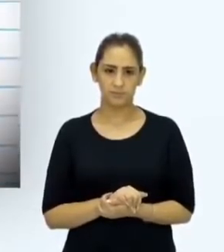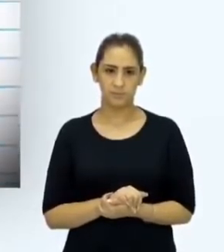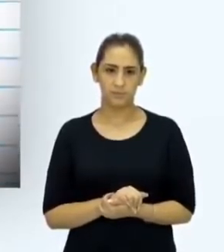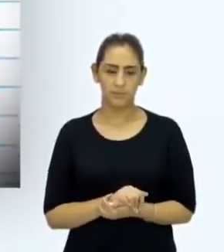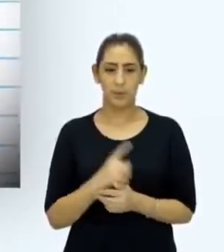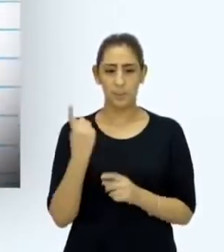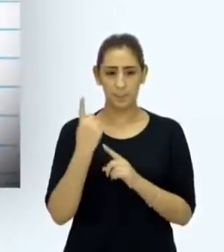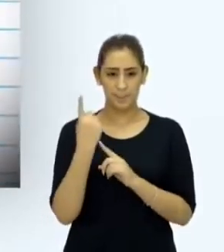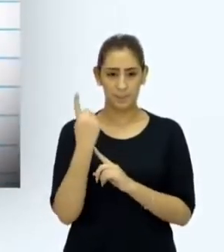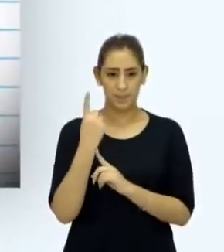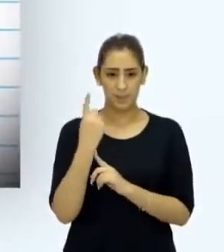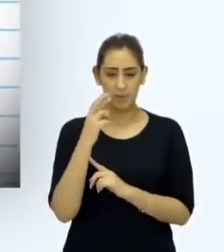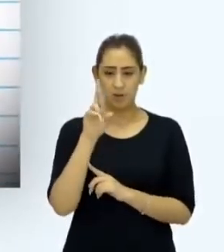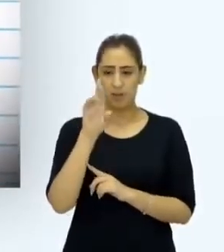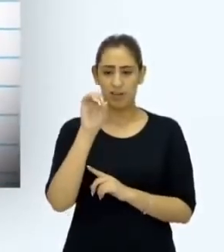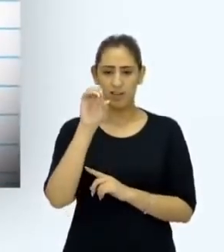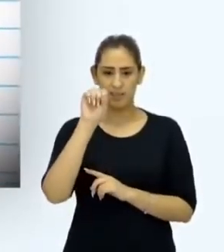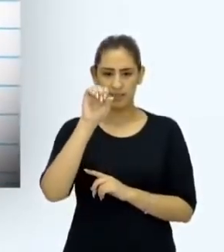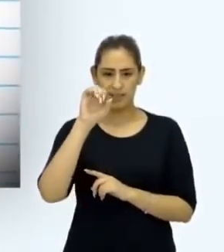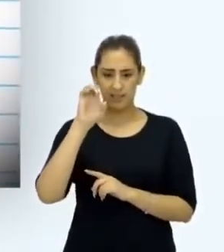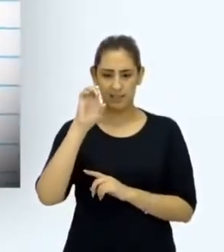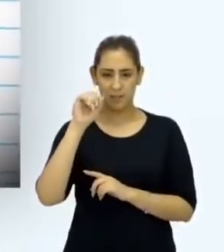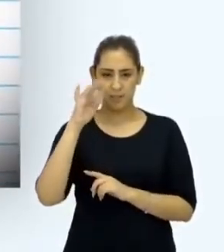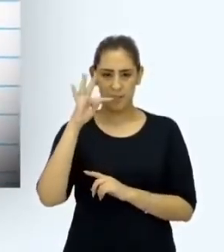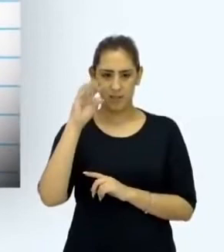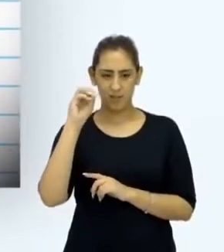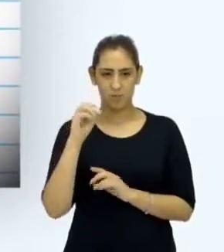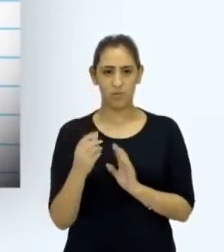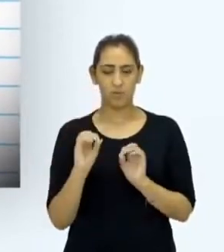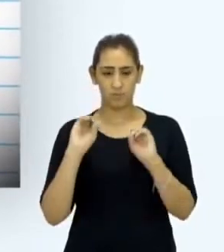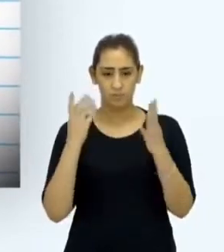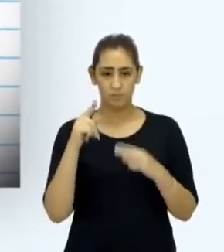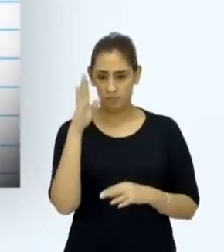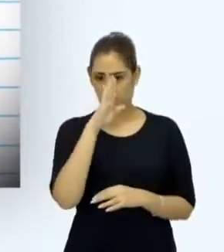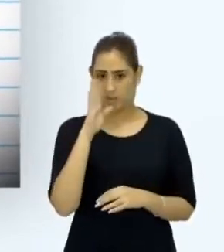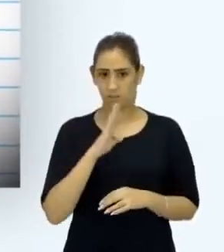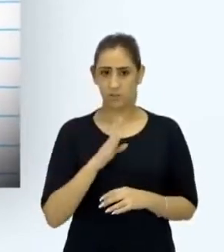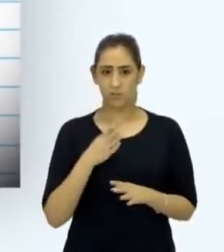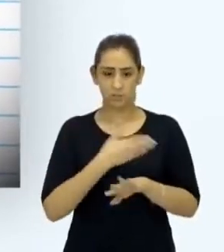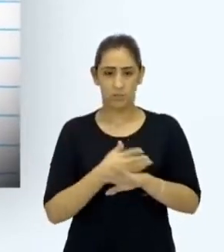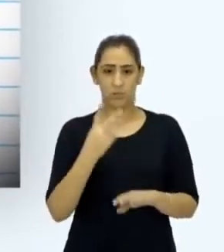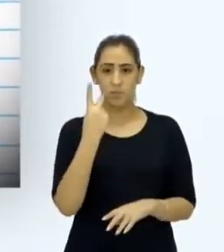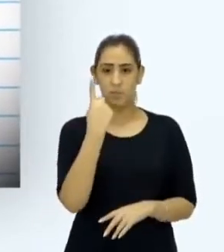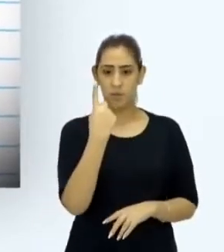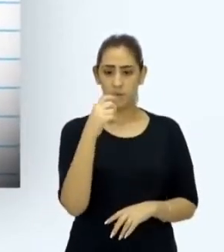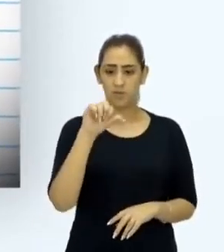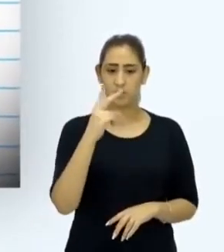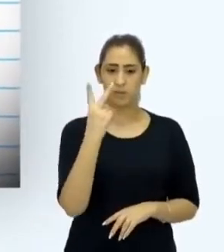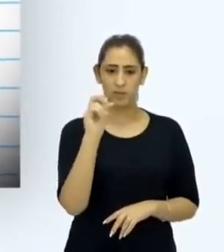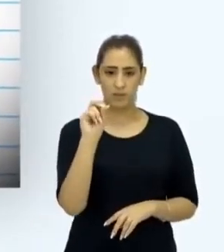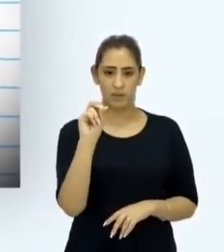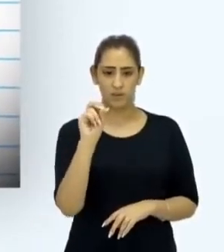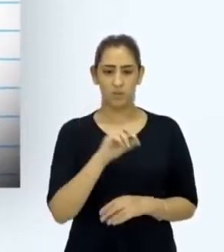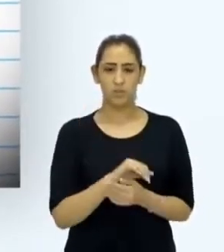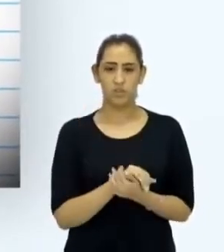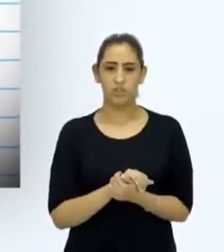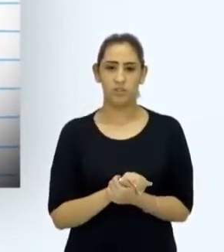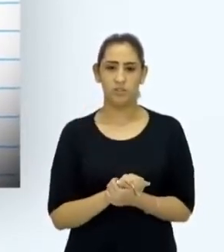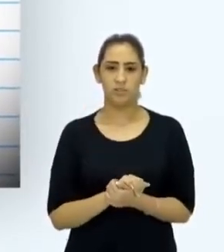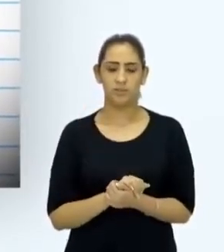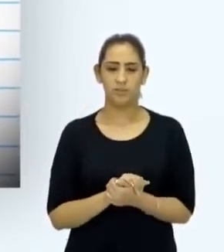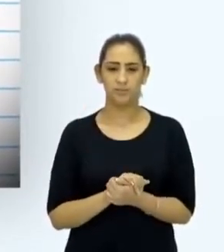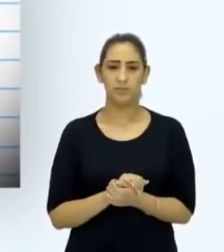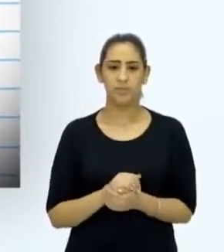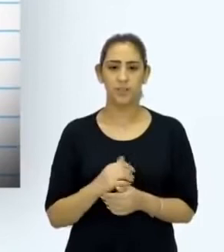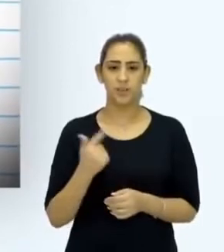O primeiro recenseamento da agricultura realizado no Brasil ocorreu em 1920 e desde então foram realizados mais